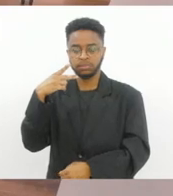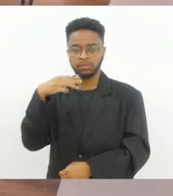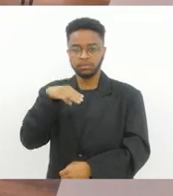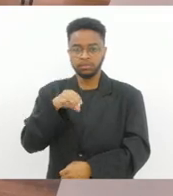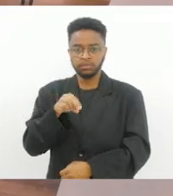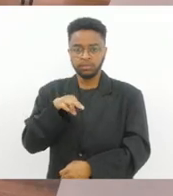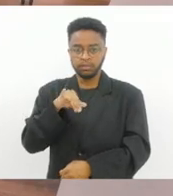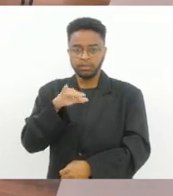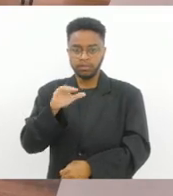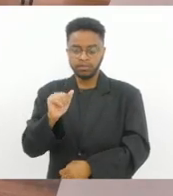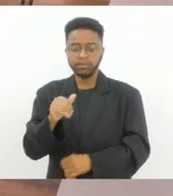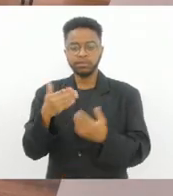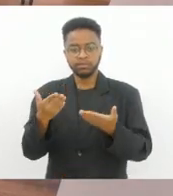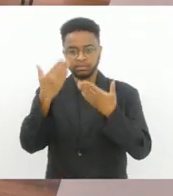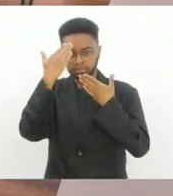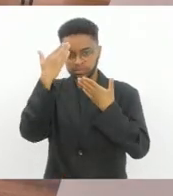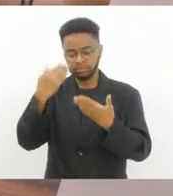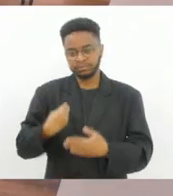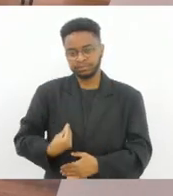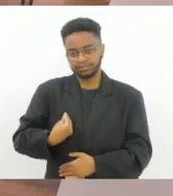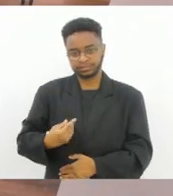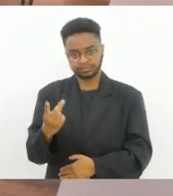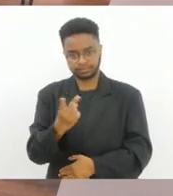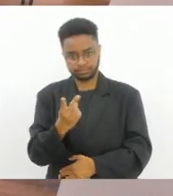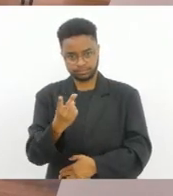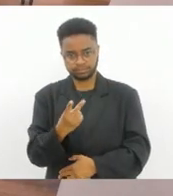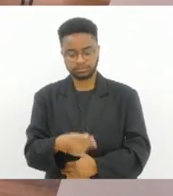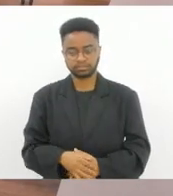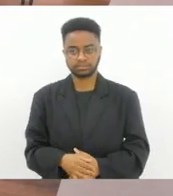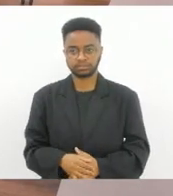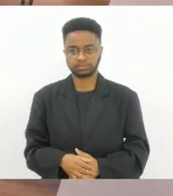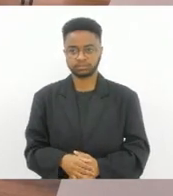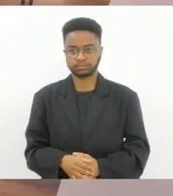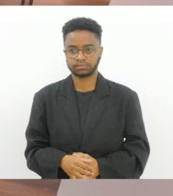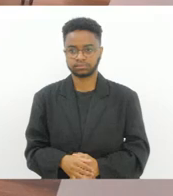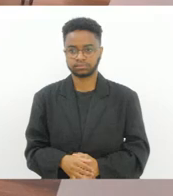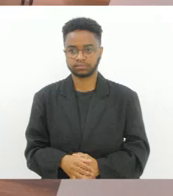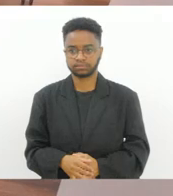Mônica Benício. Então, muito obrigada pela presença de vocês. Quem?